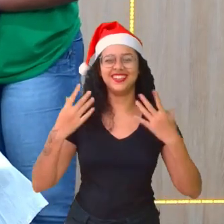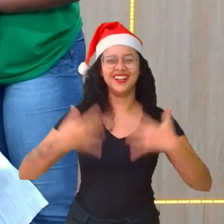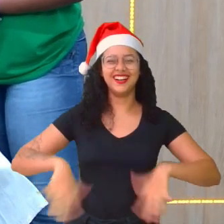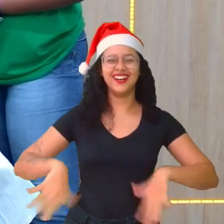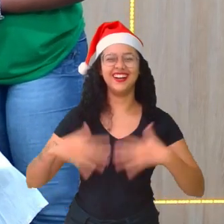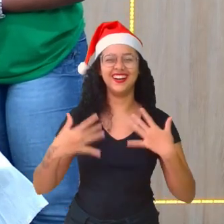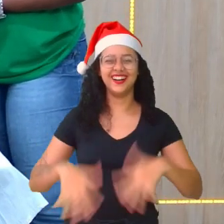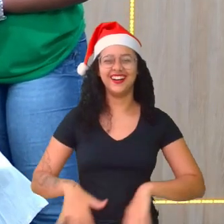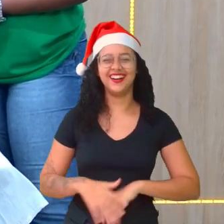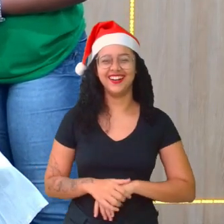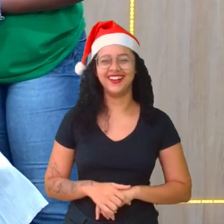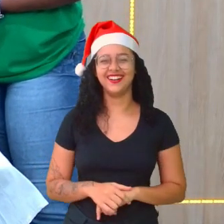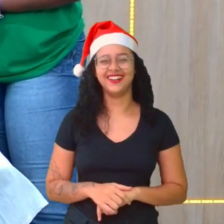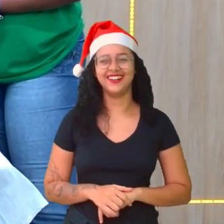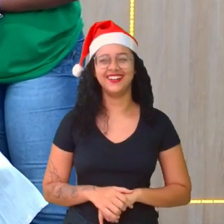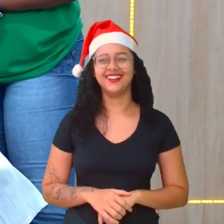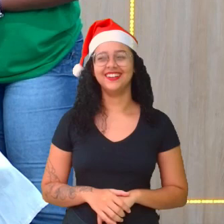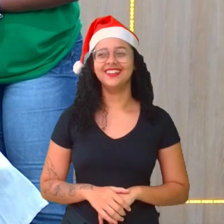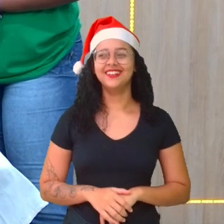bola!